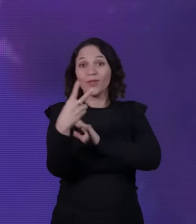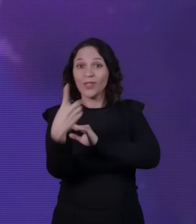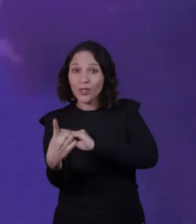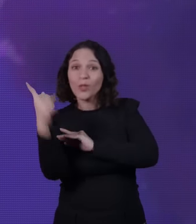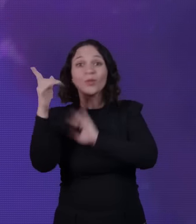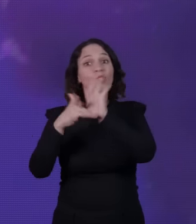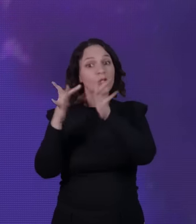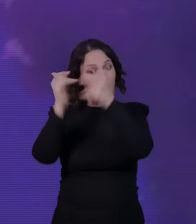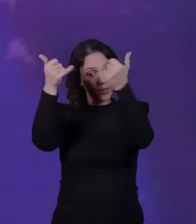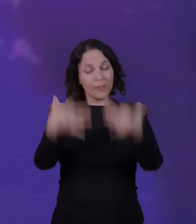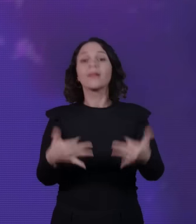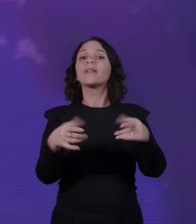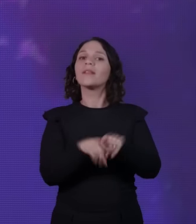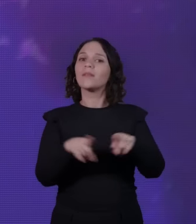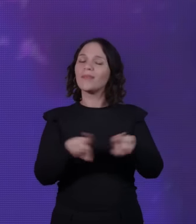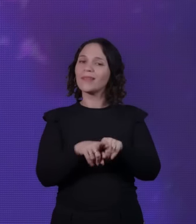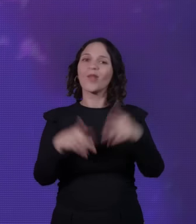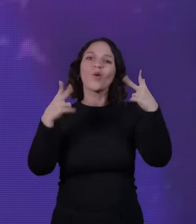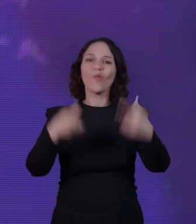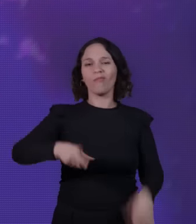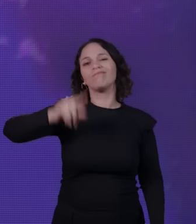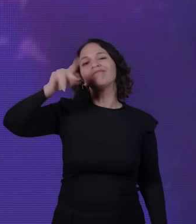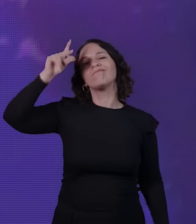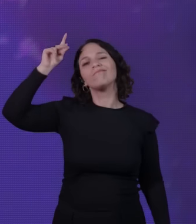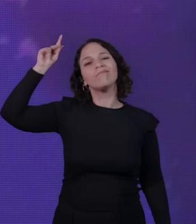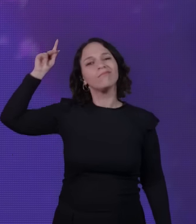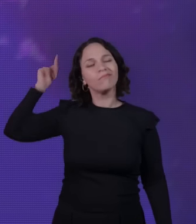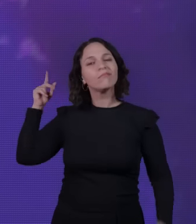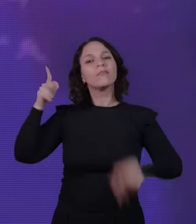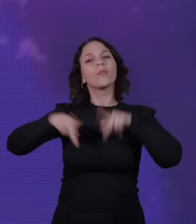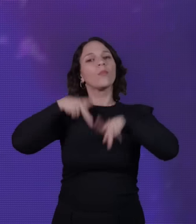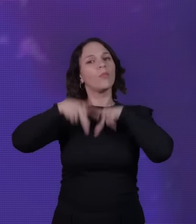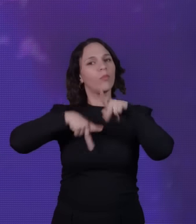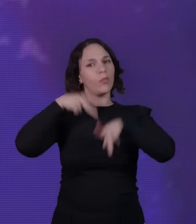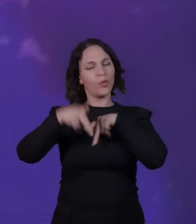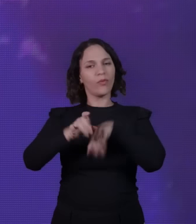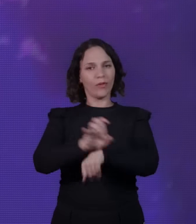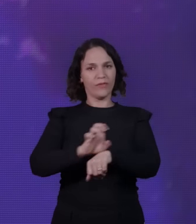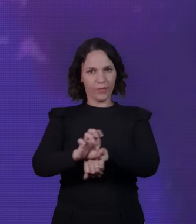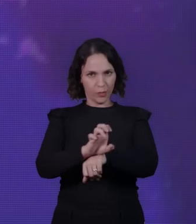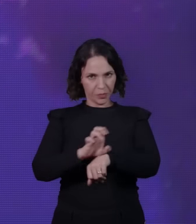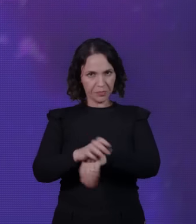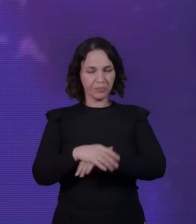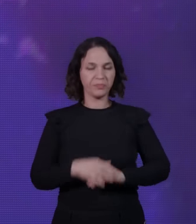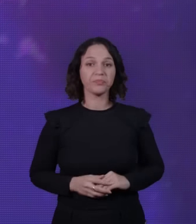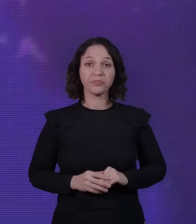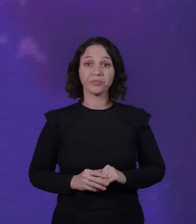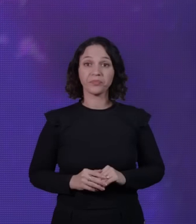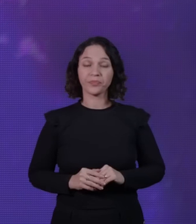Jesus fala também, da mesma forma que falou para o povo de Efésios.